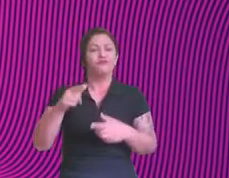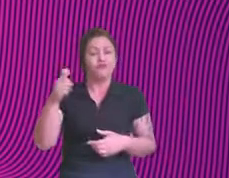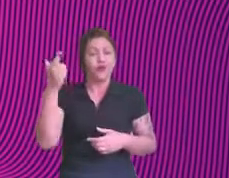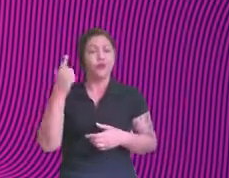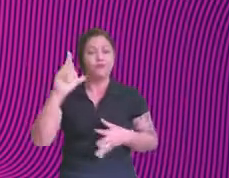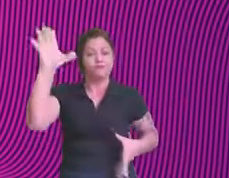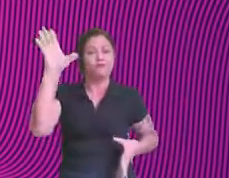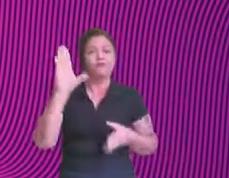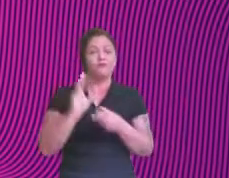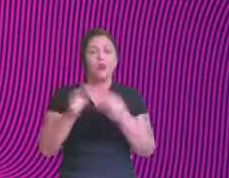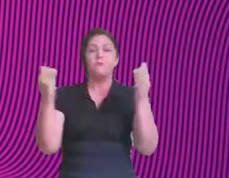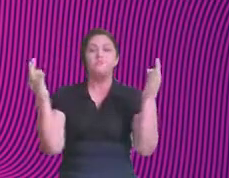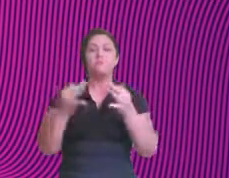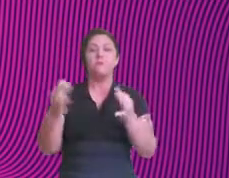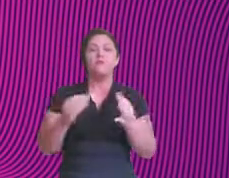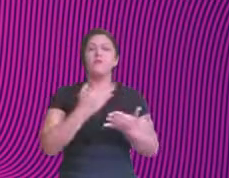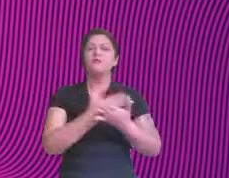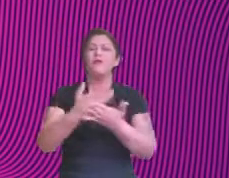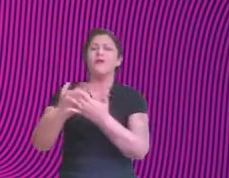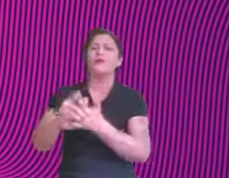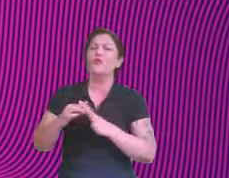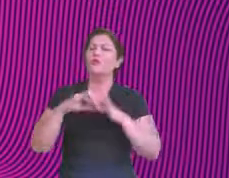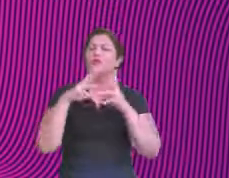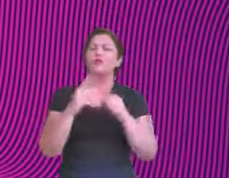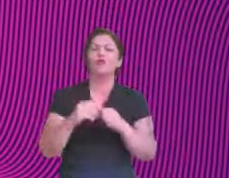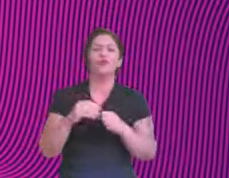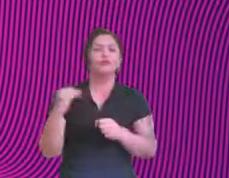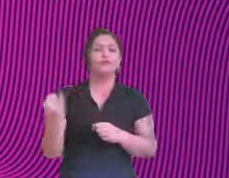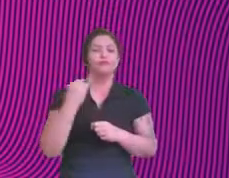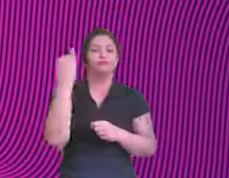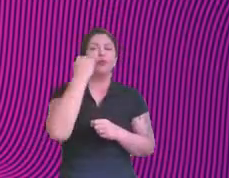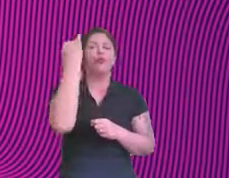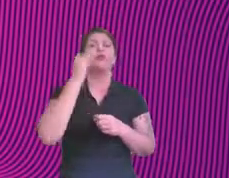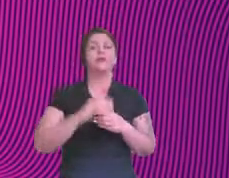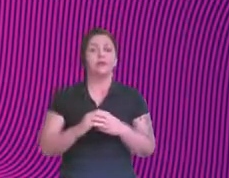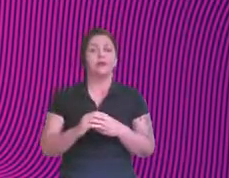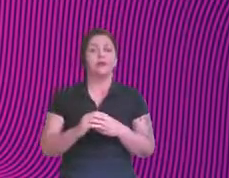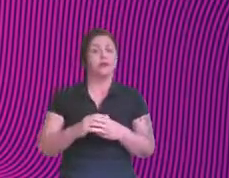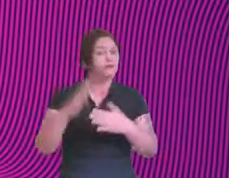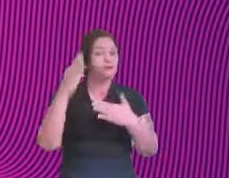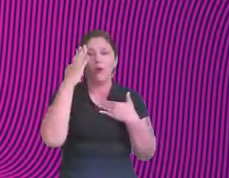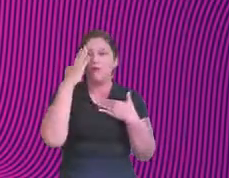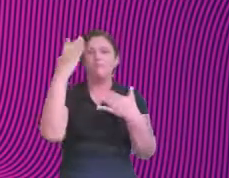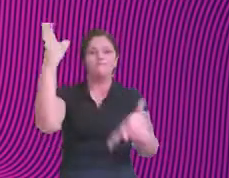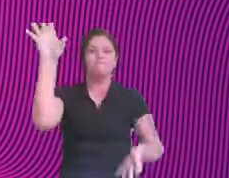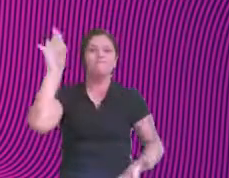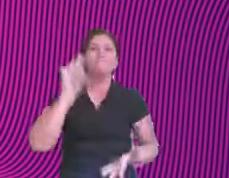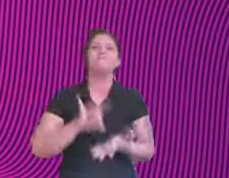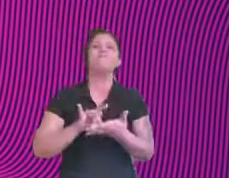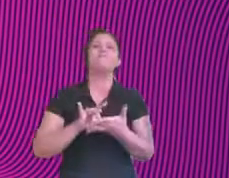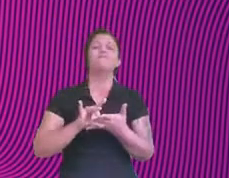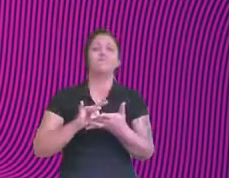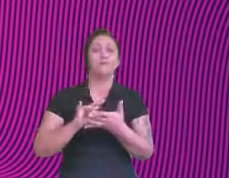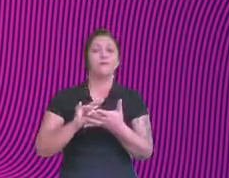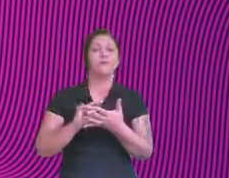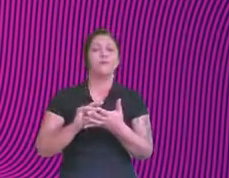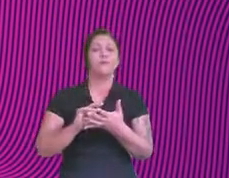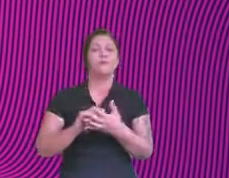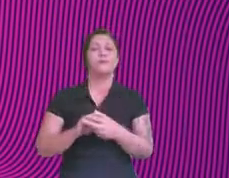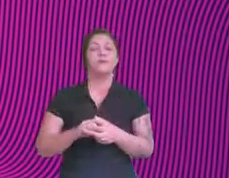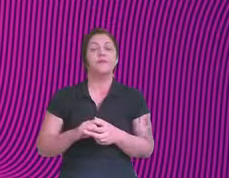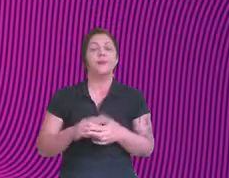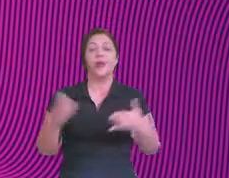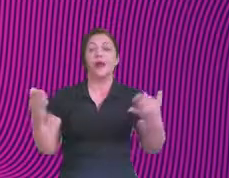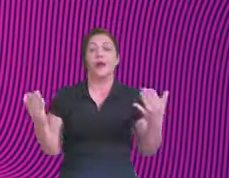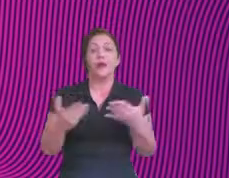de todos os estudos de HIPEC, os mais importantes. Então, eu te agradeço. Foi muito interessante mesmo. E agora, para